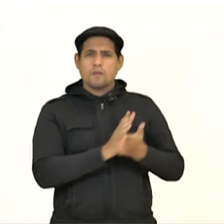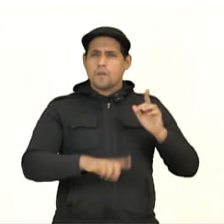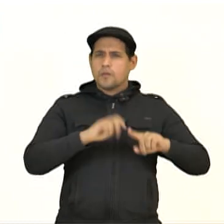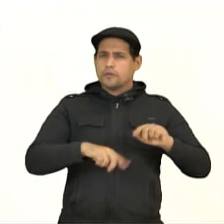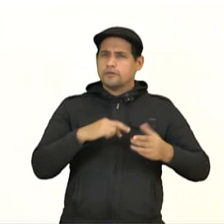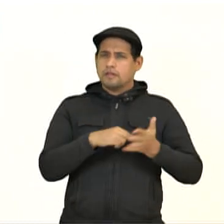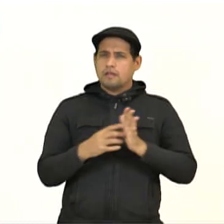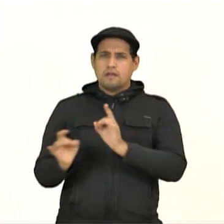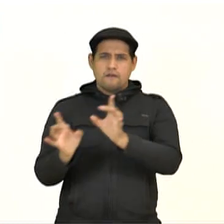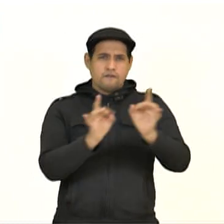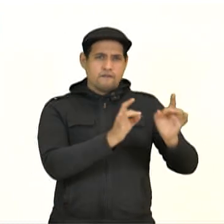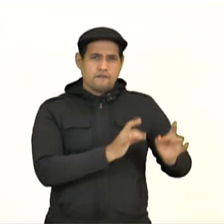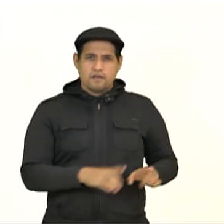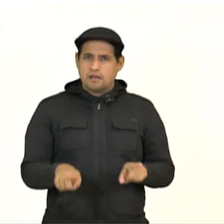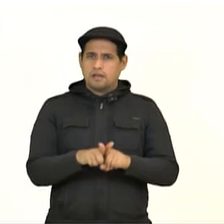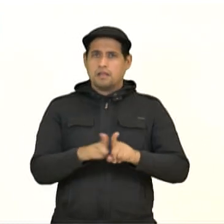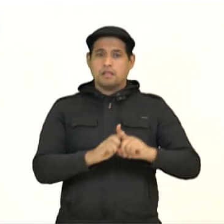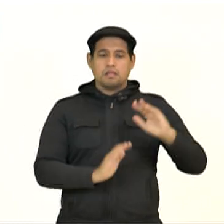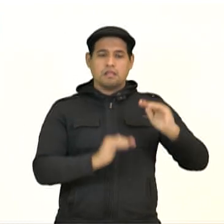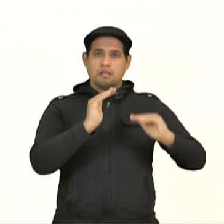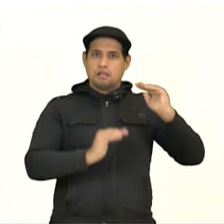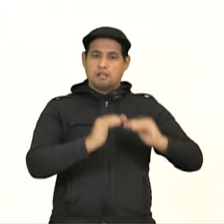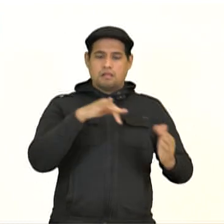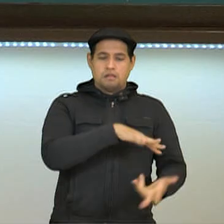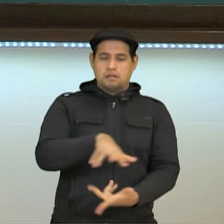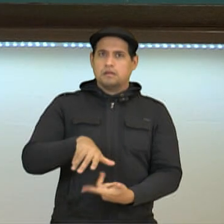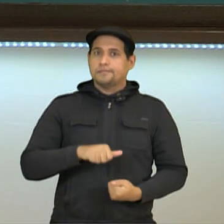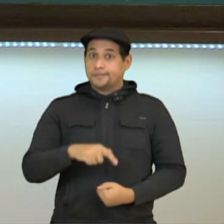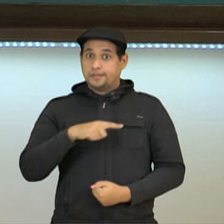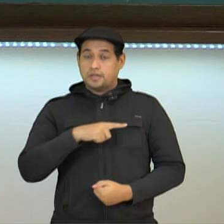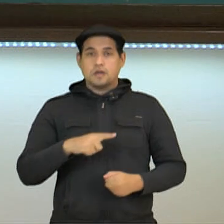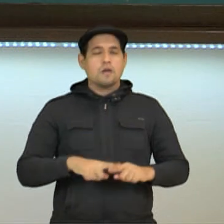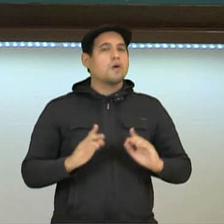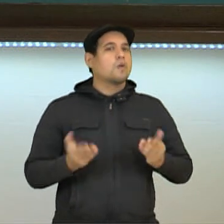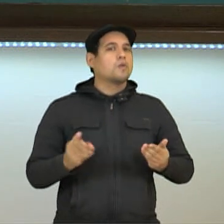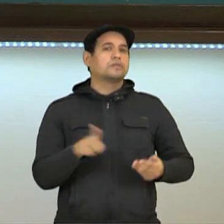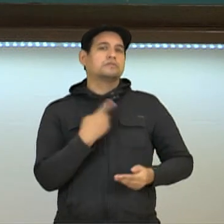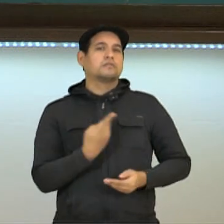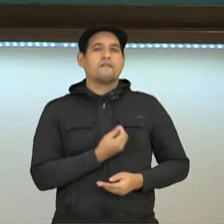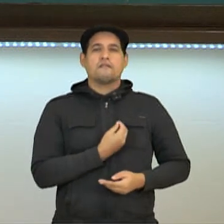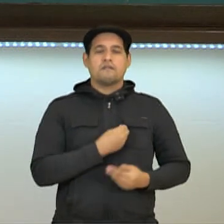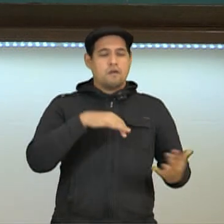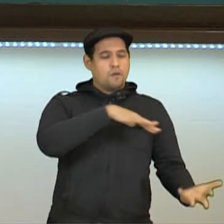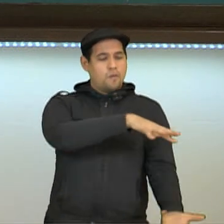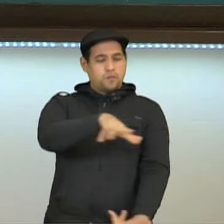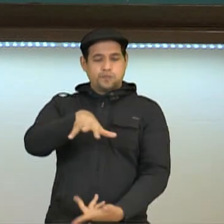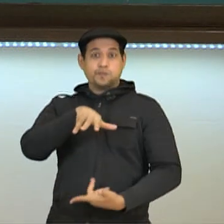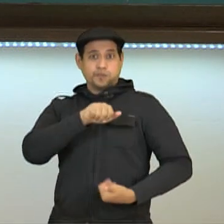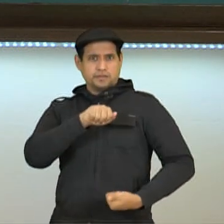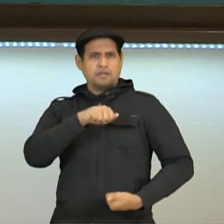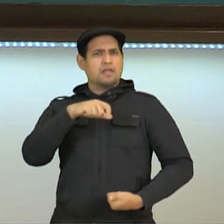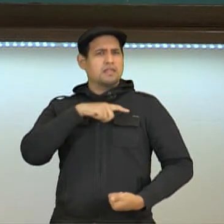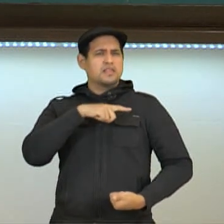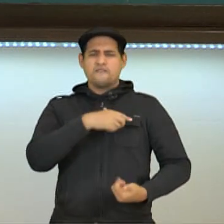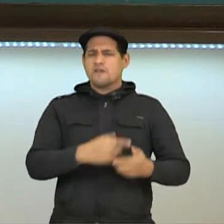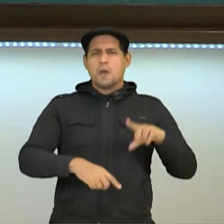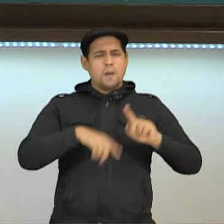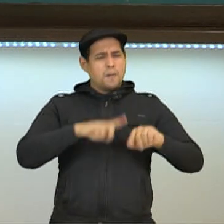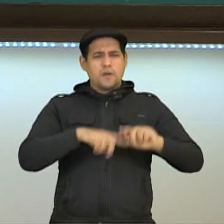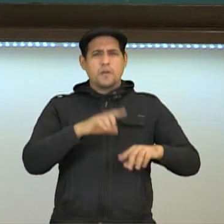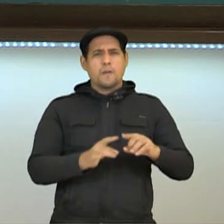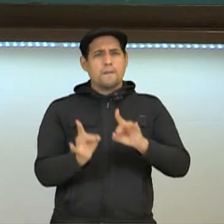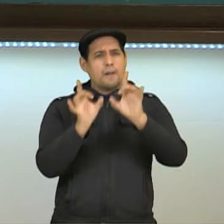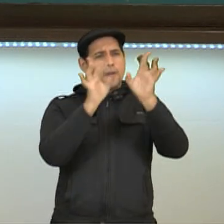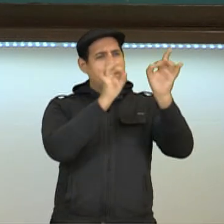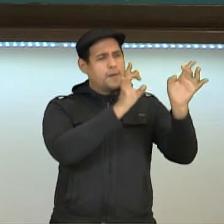seja comercializado em escala mundial? Hoje, nós vivemos num mundo globalizado, né? E tem muitos produtos que a gente,